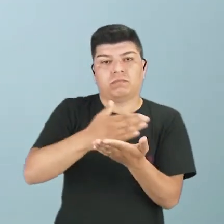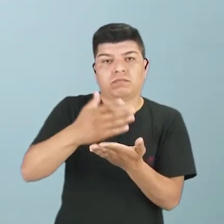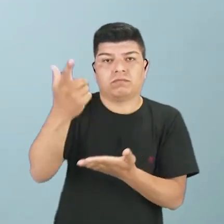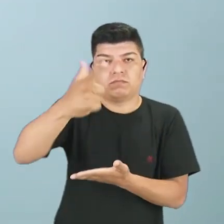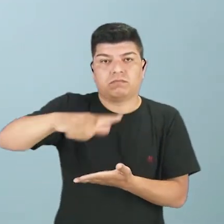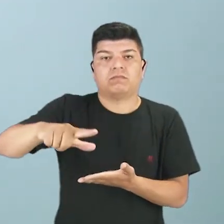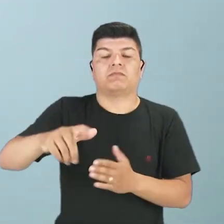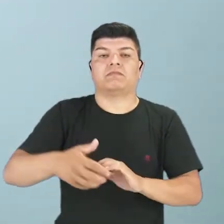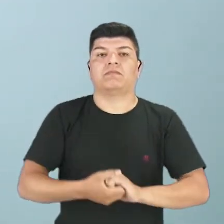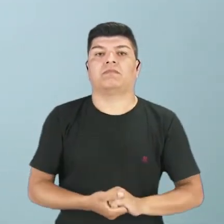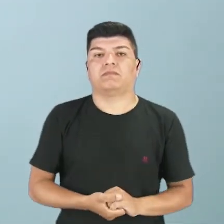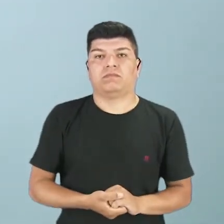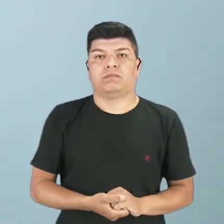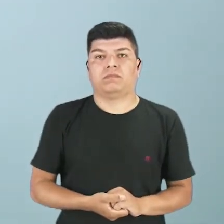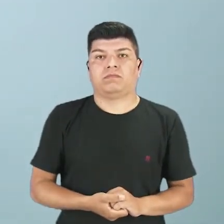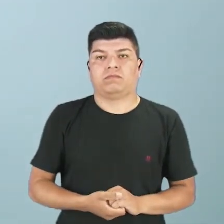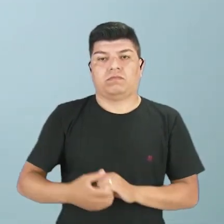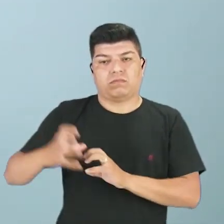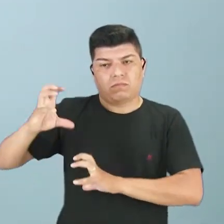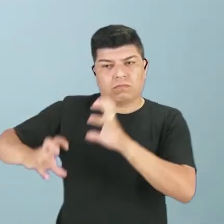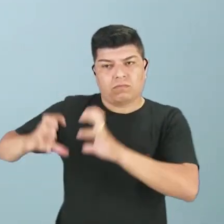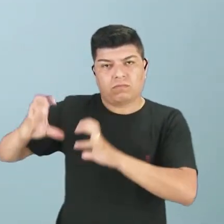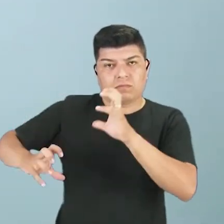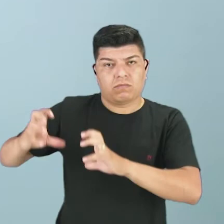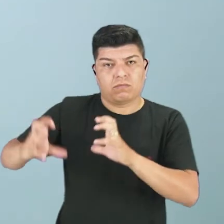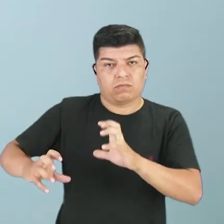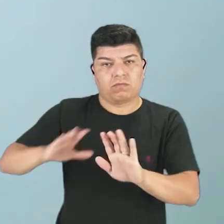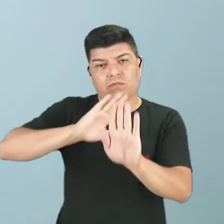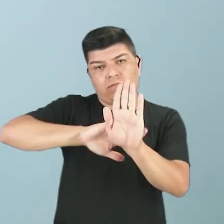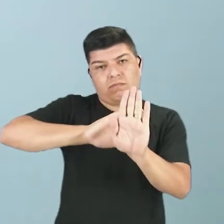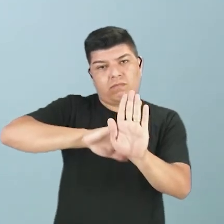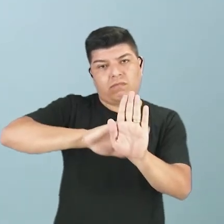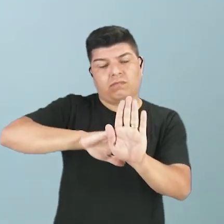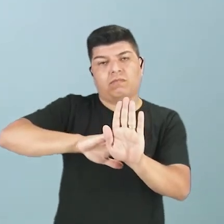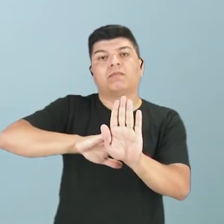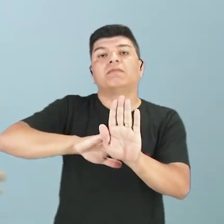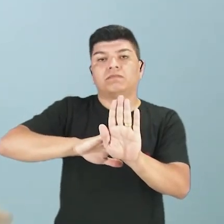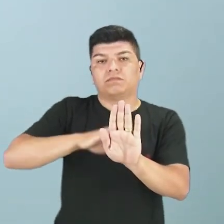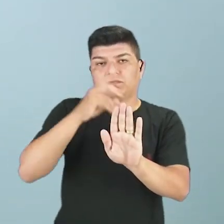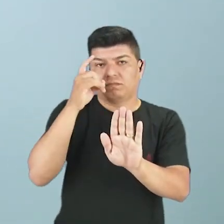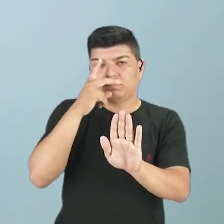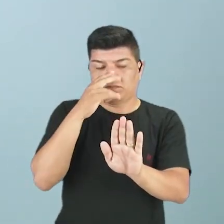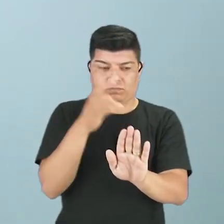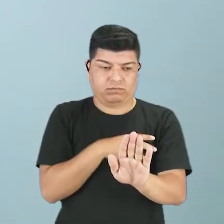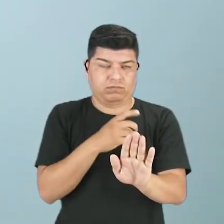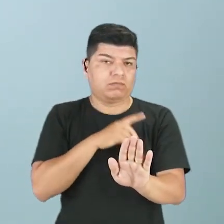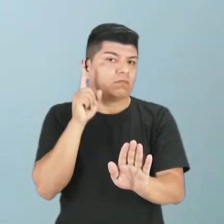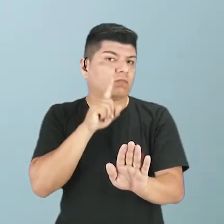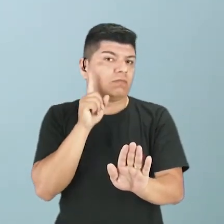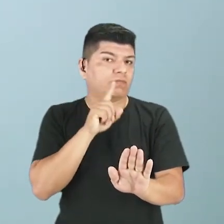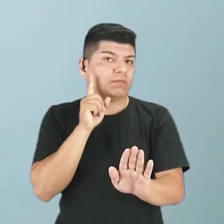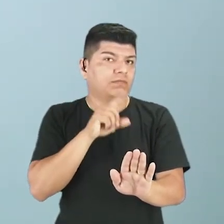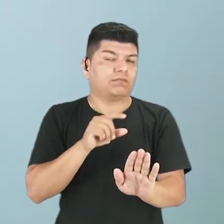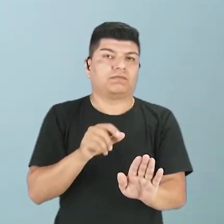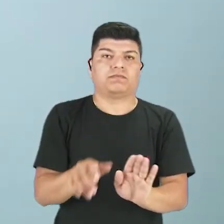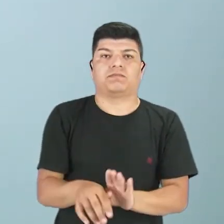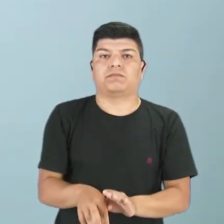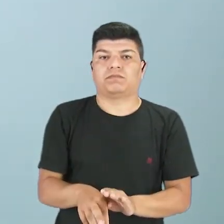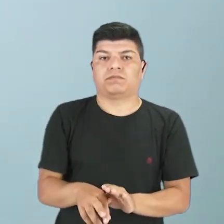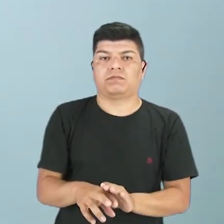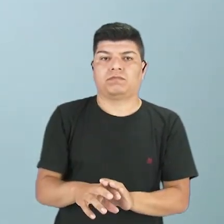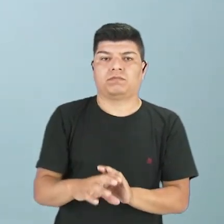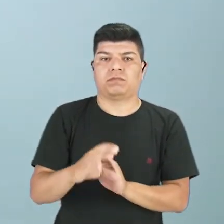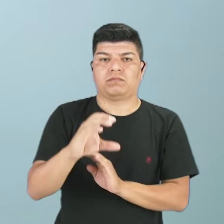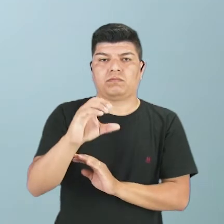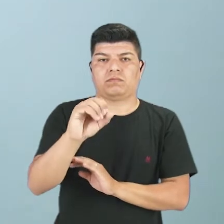espécie de Guerra Fria 2.2, que a gente fica meio temeroso entre Estados Unidos, a Coreia